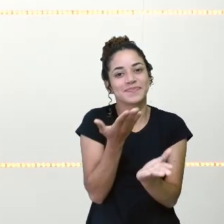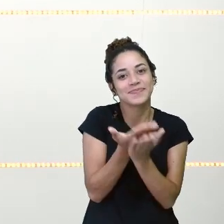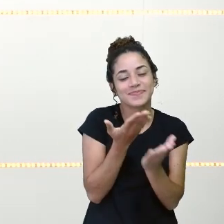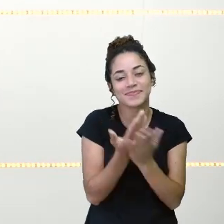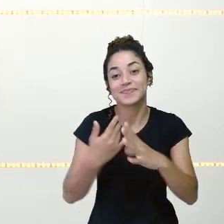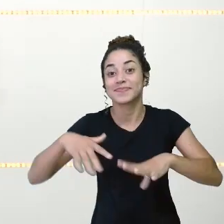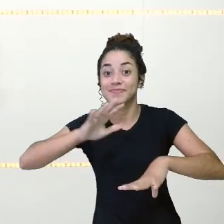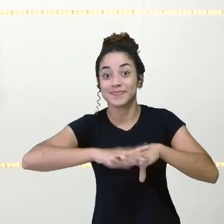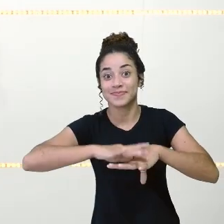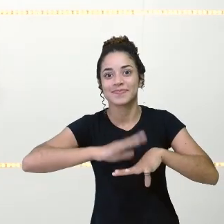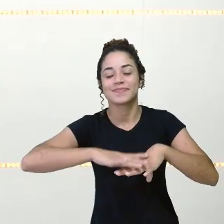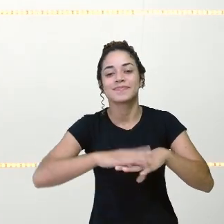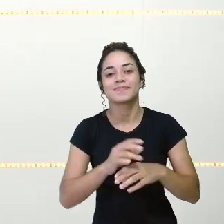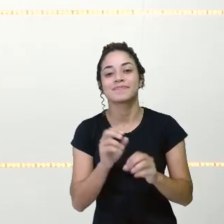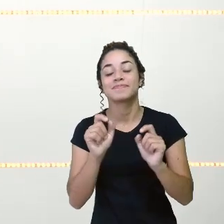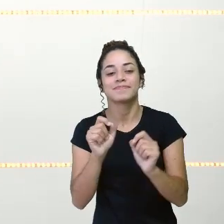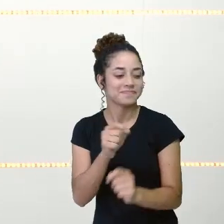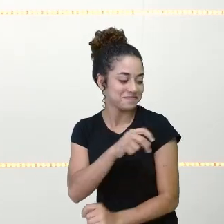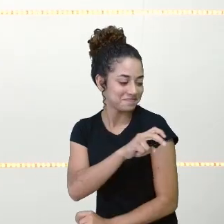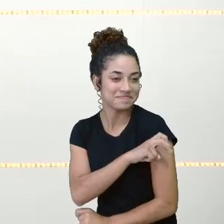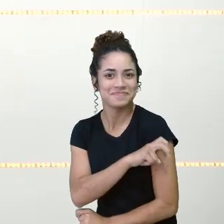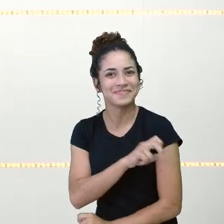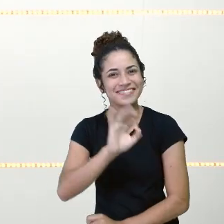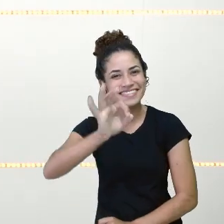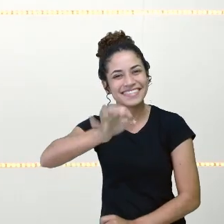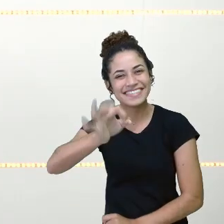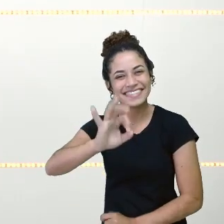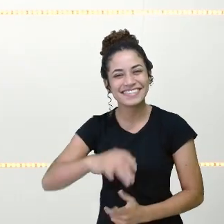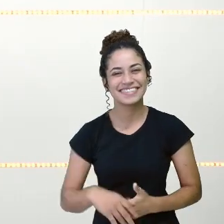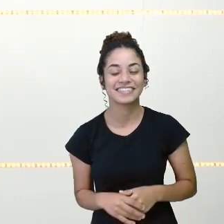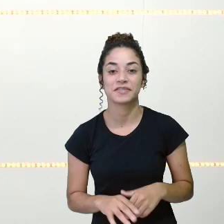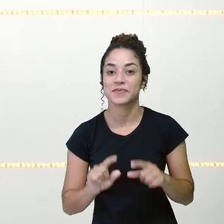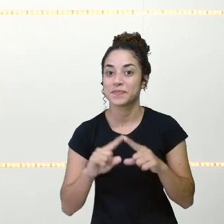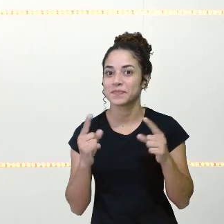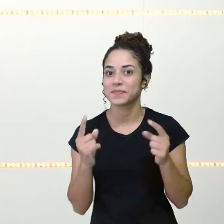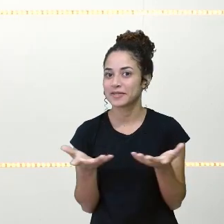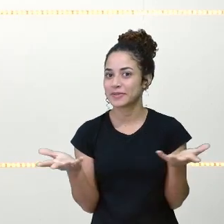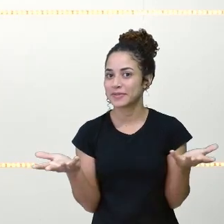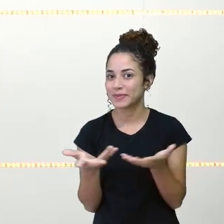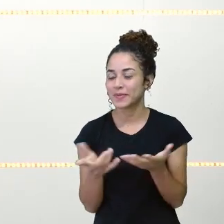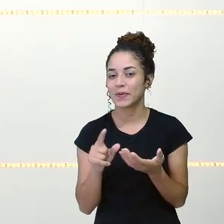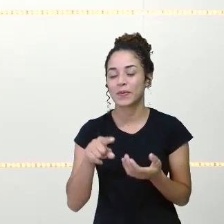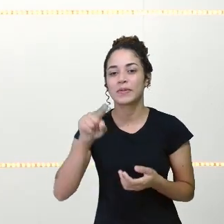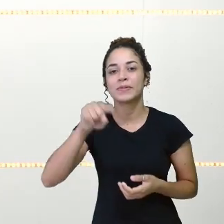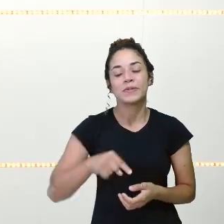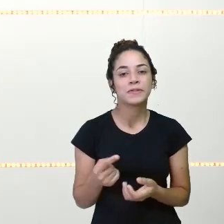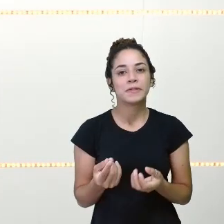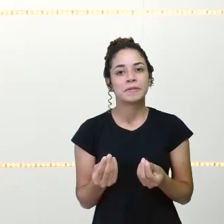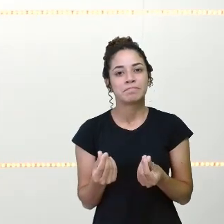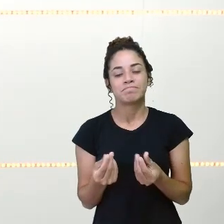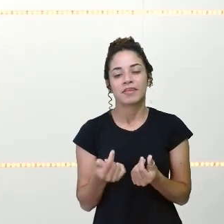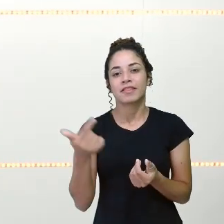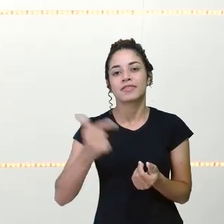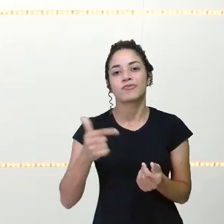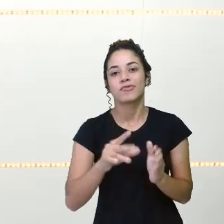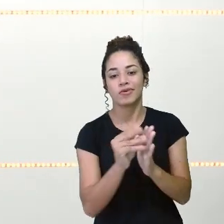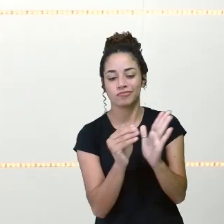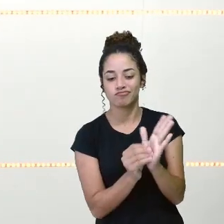de matemática para os quintos anos. Isso mesmo! Só que dessa vez eu não tenho um